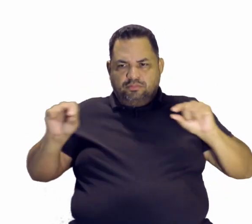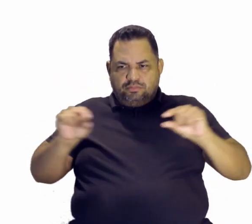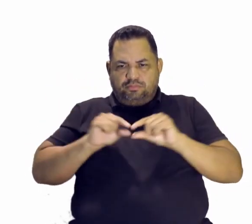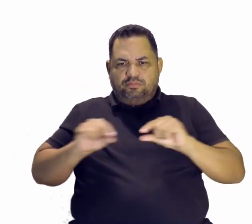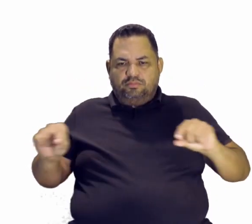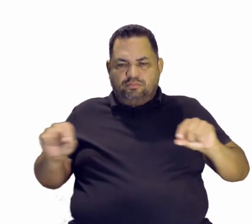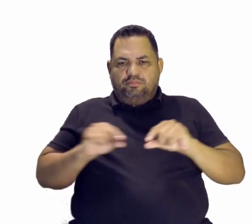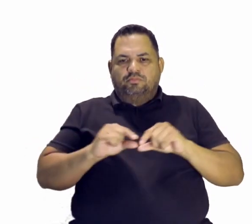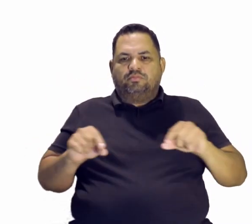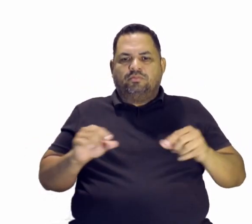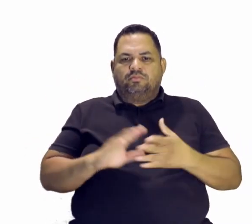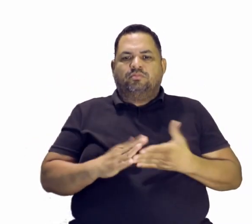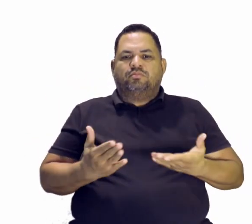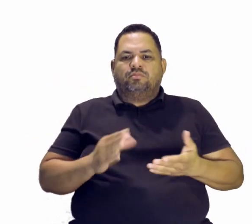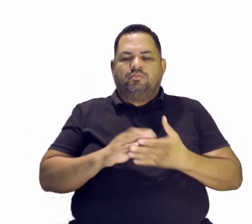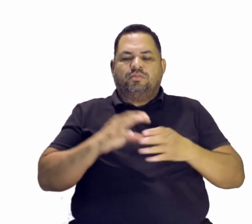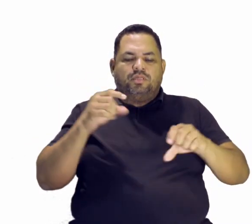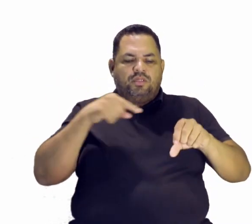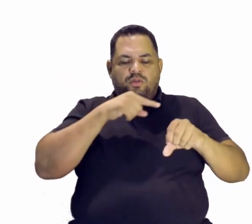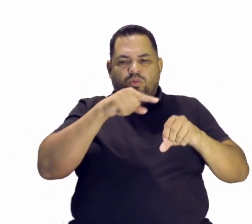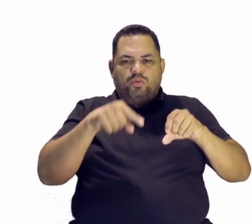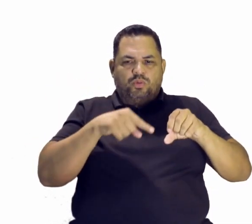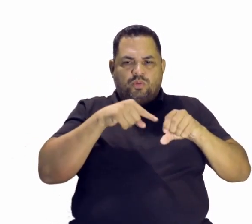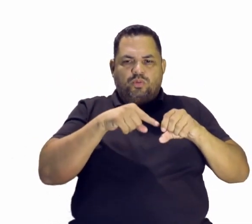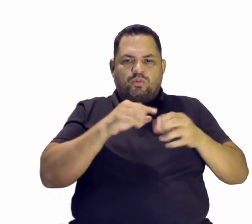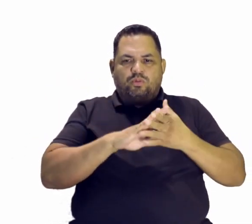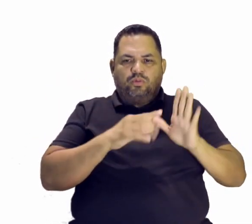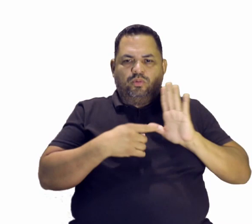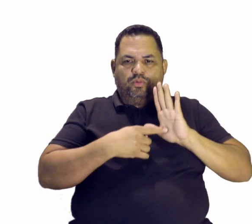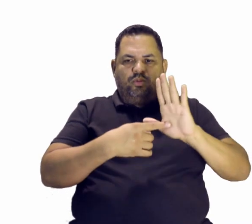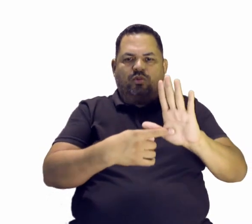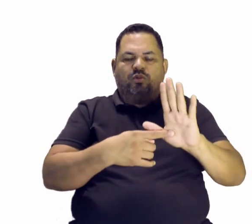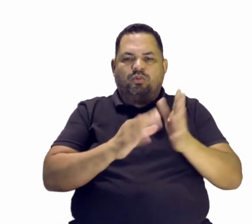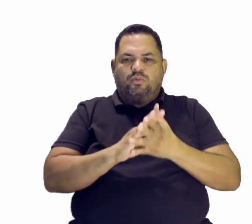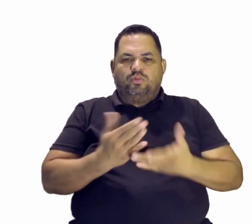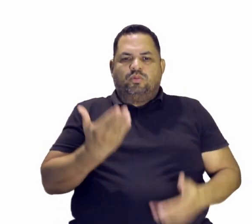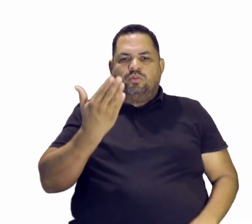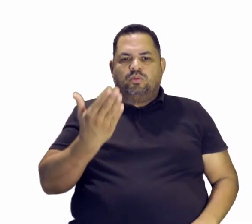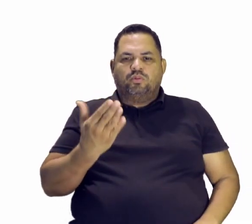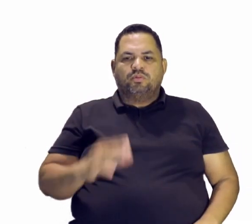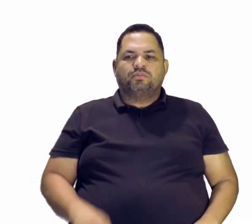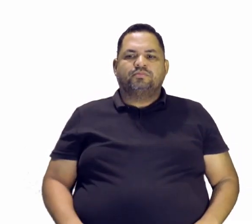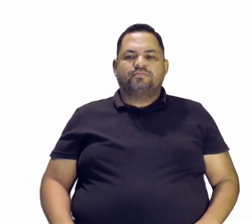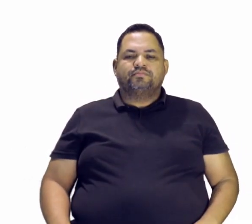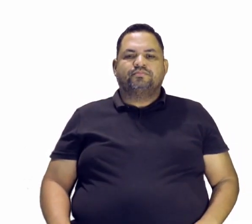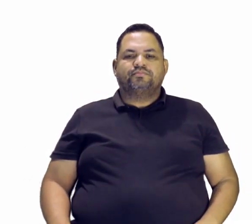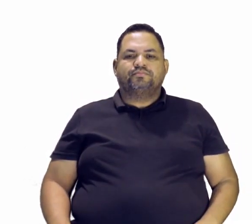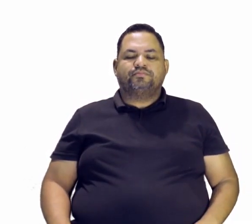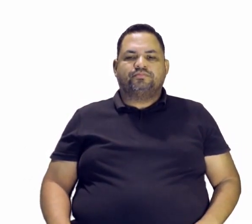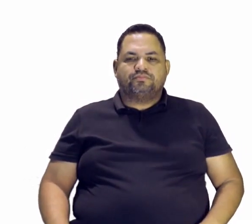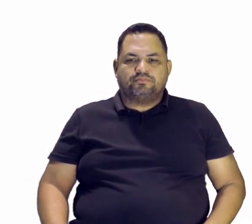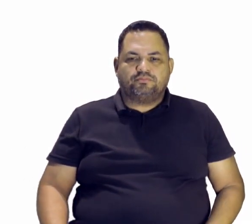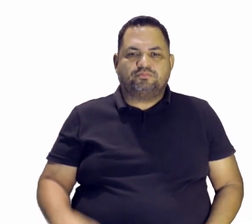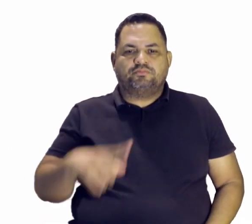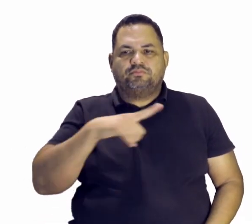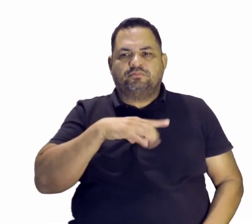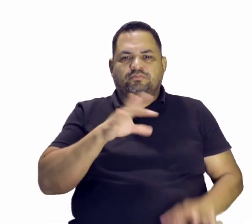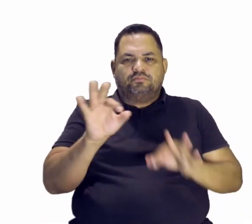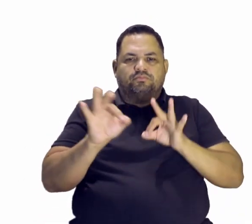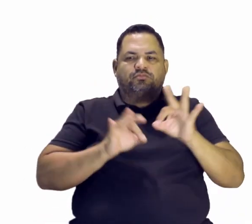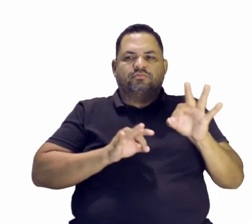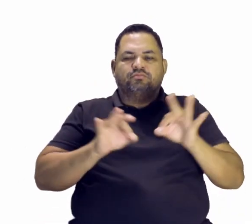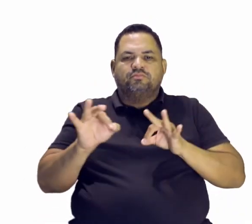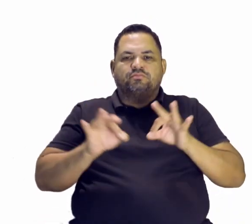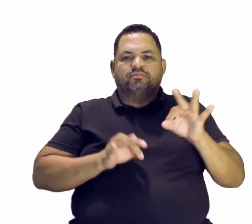fibras musculares e um núcleo, né? Demonstrando nessa ampliação aí e mais juntinho, tem um formato mais,